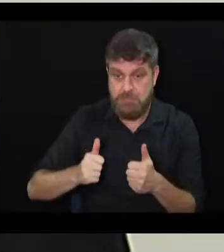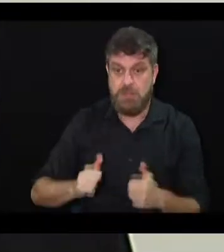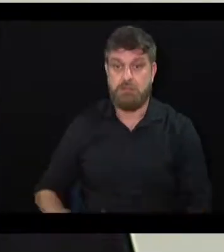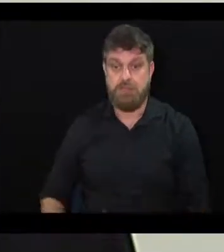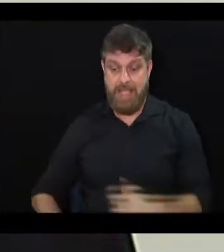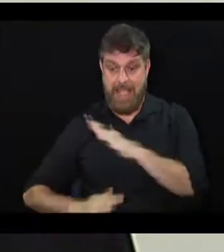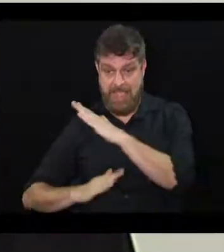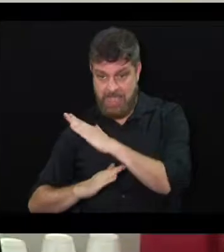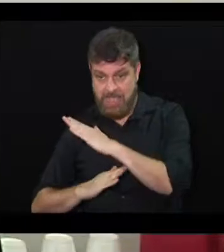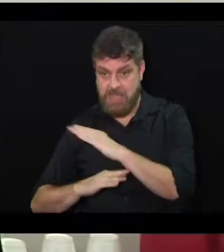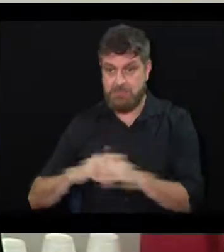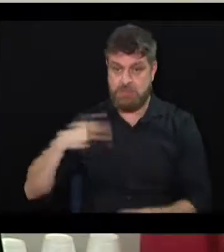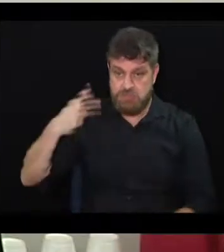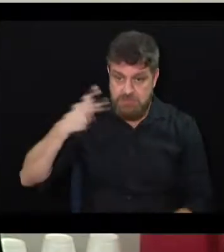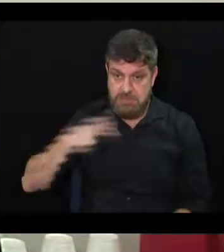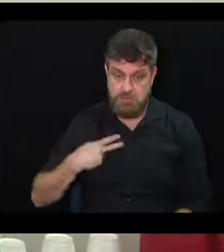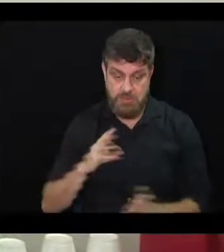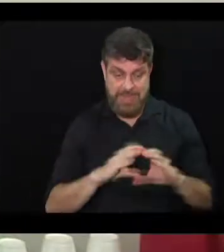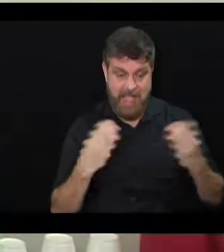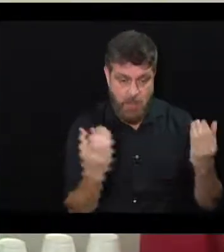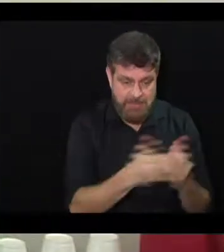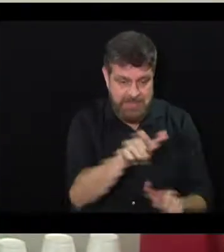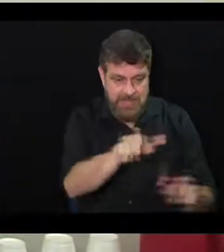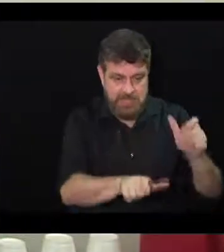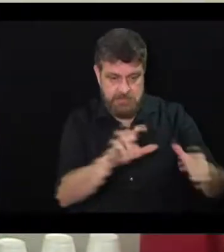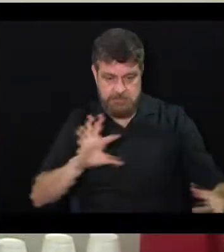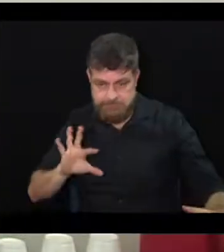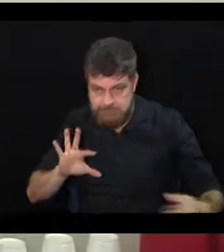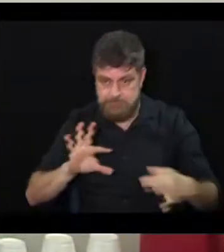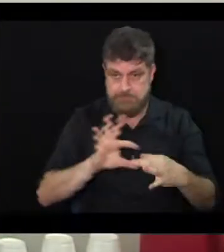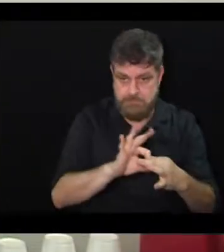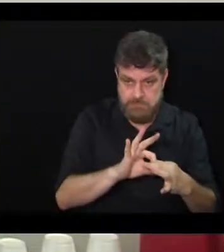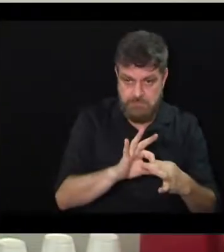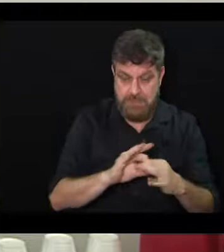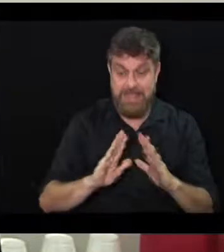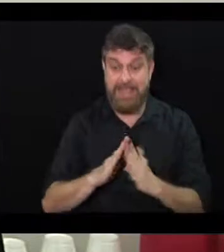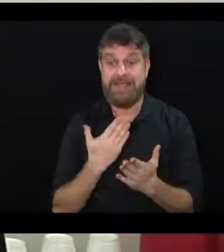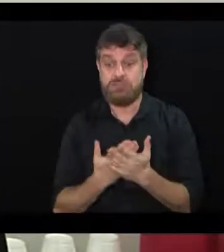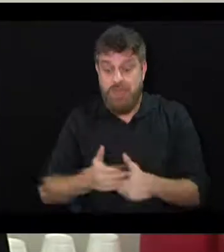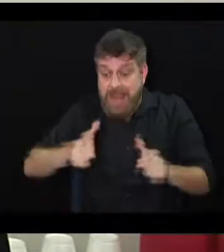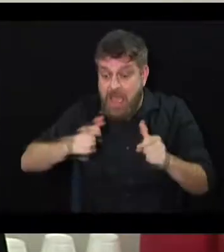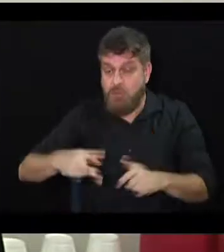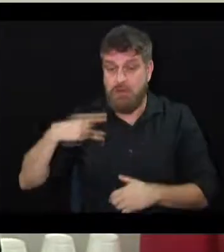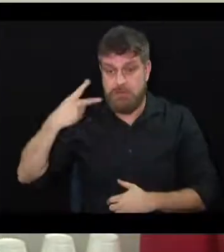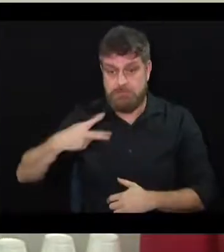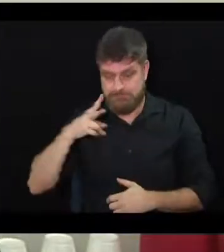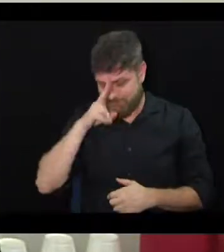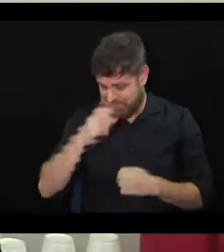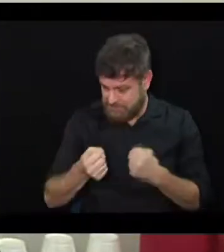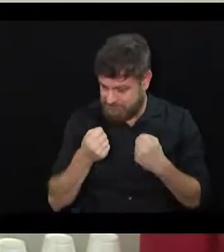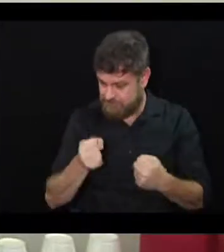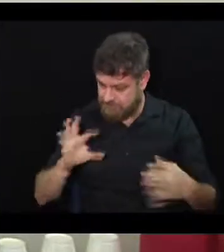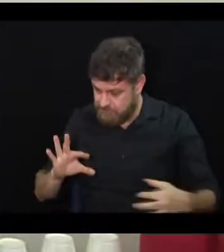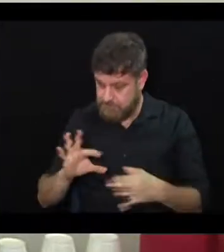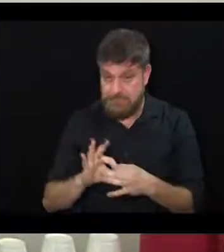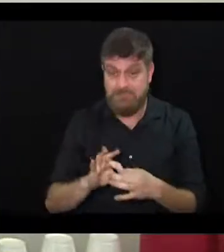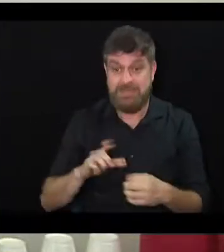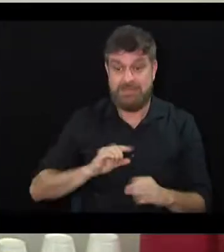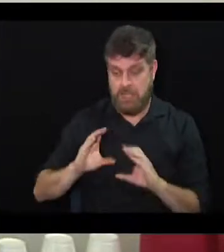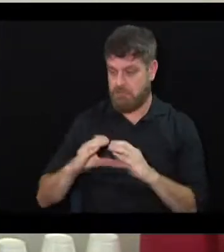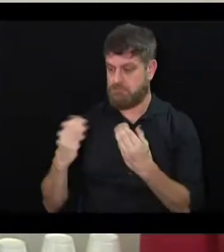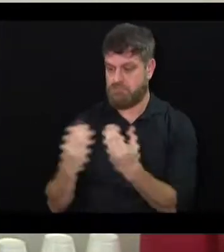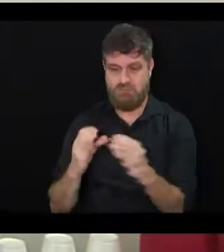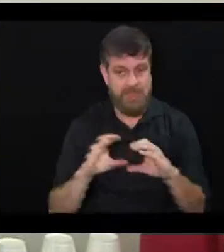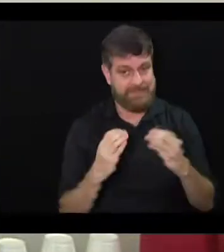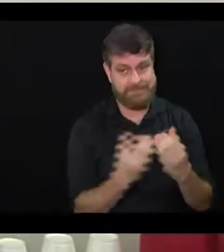da comunidade. Que a gente fortaleça cada vez mais essas escolas, traga outras câmaras que ainda não